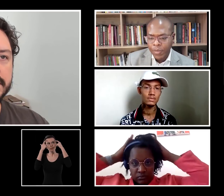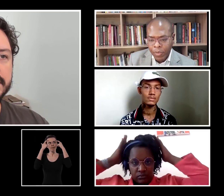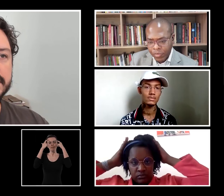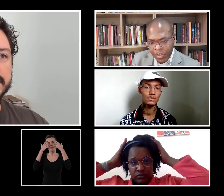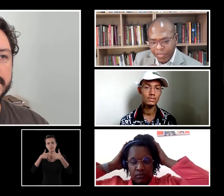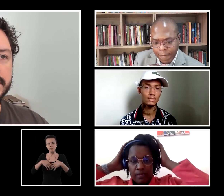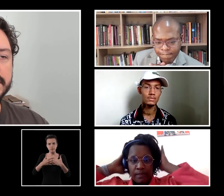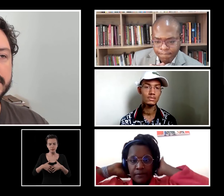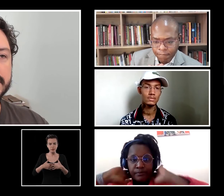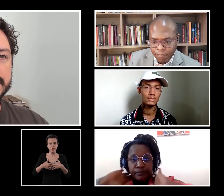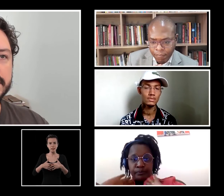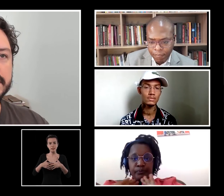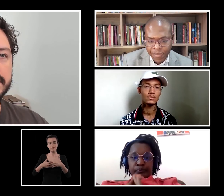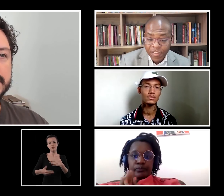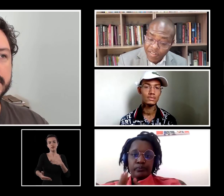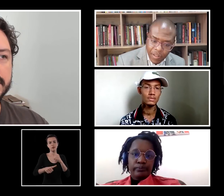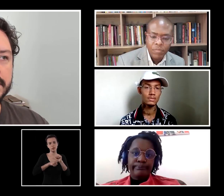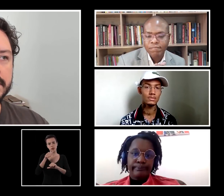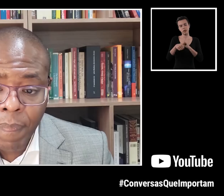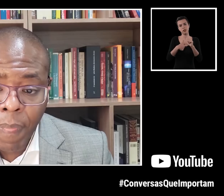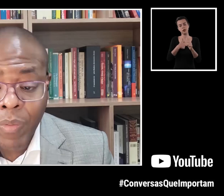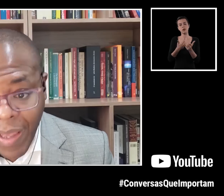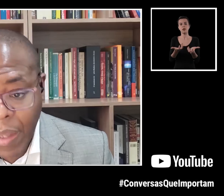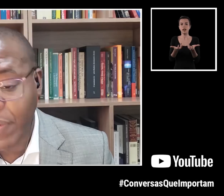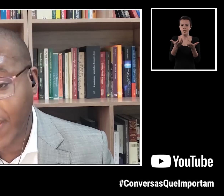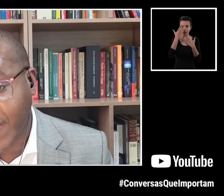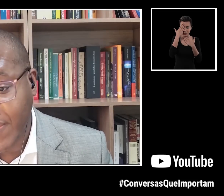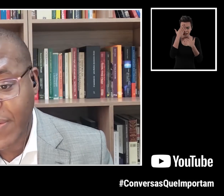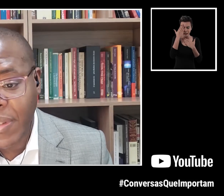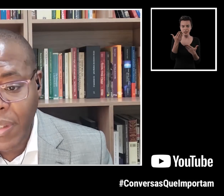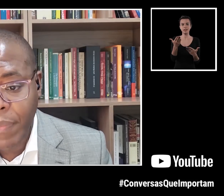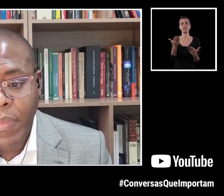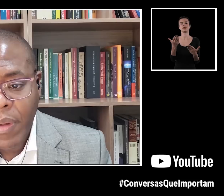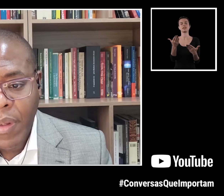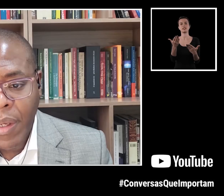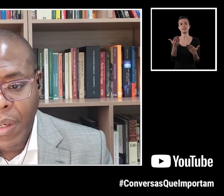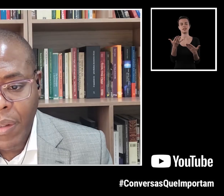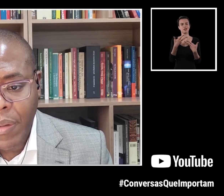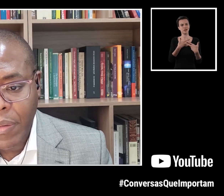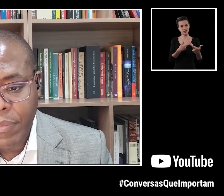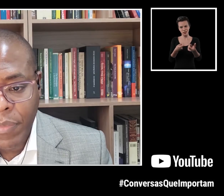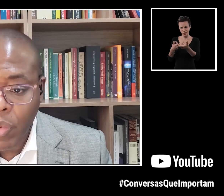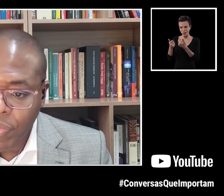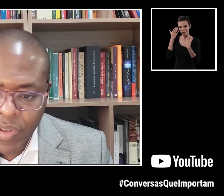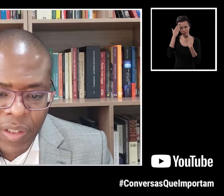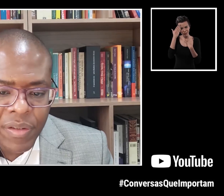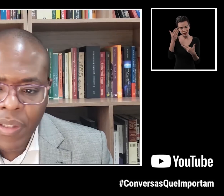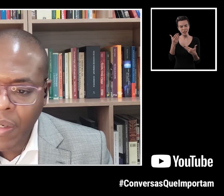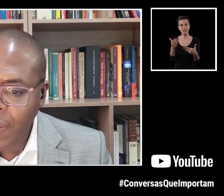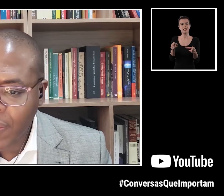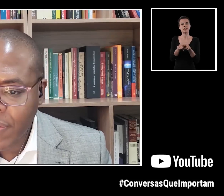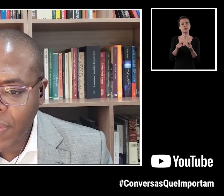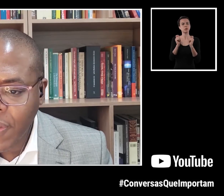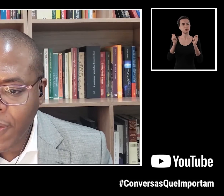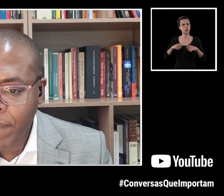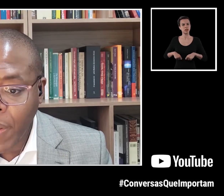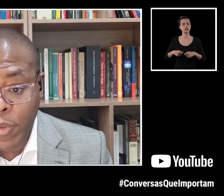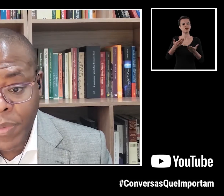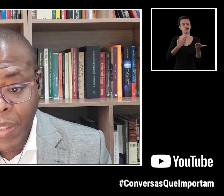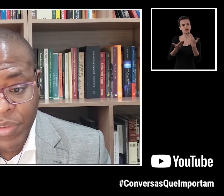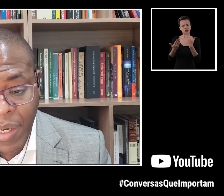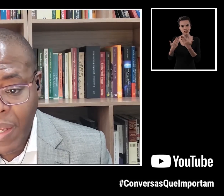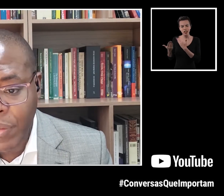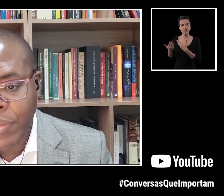sonho do meio-dia que pode nos livrar desse destino. Eu quero agradecer o convite, quero agradecer